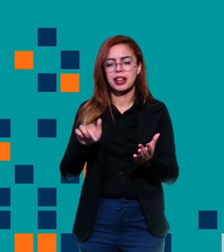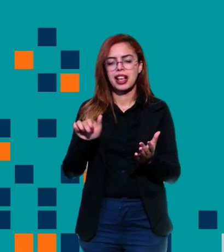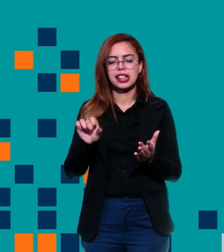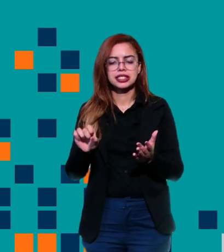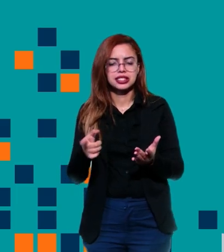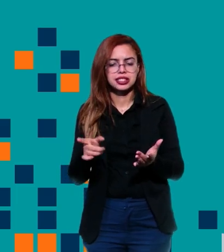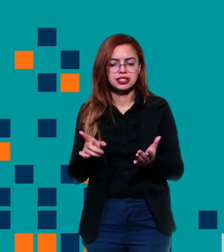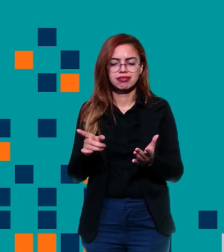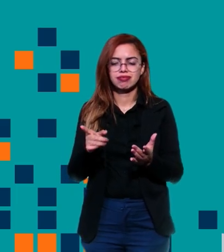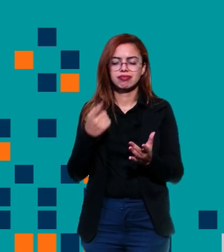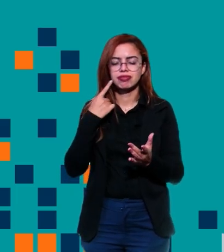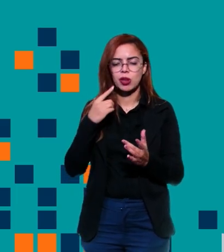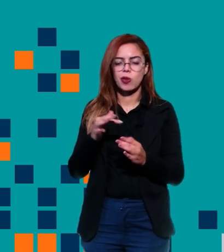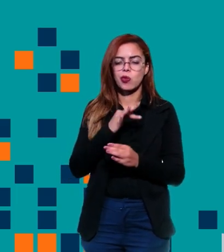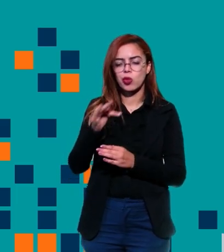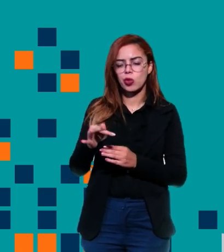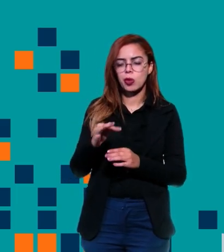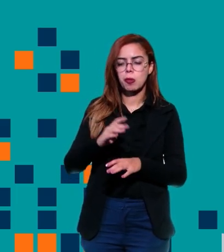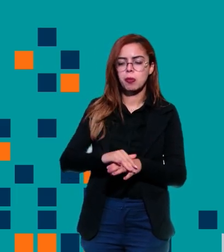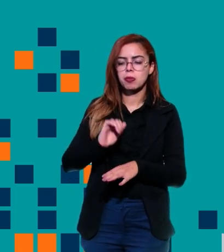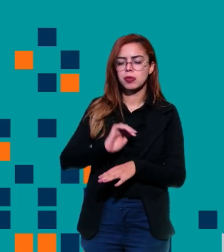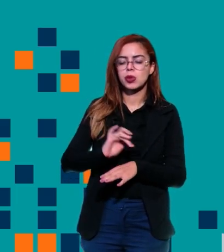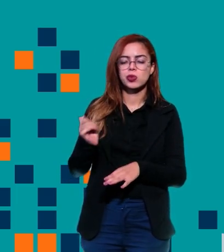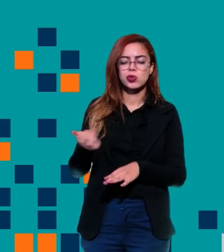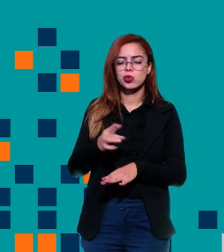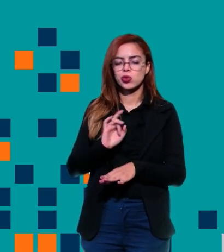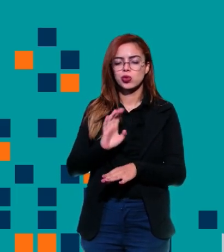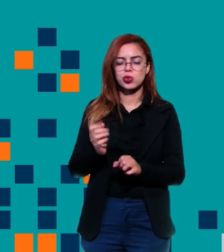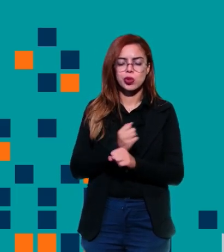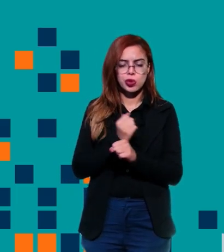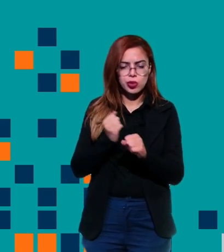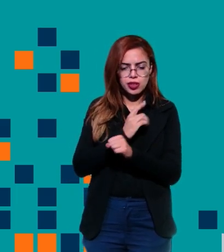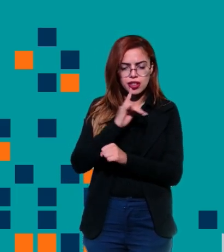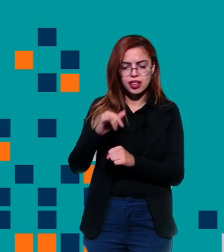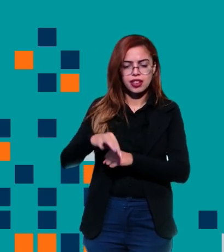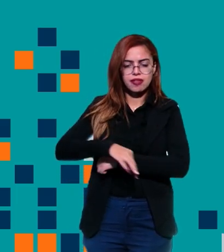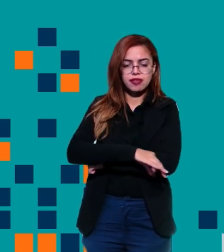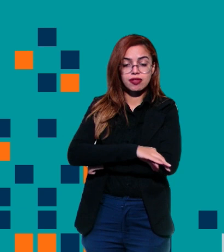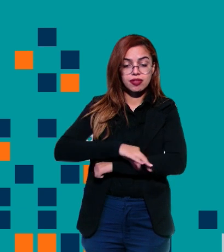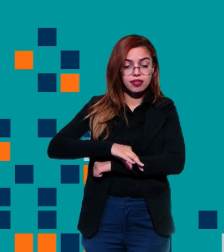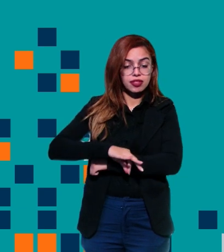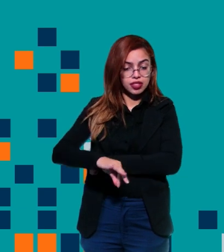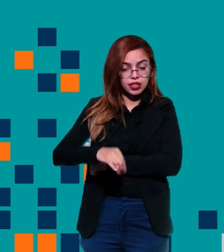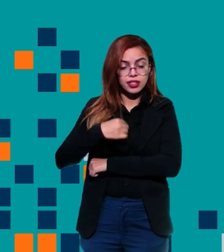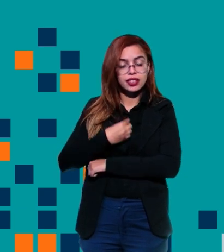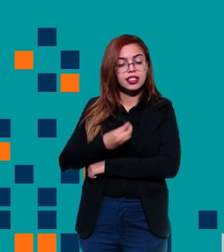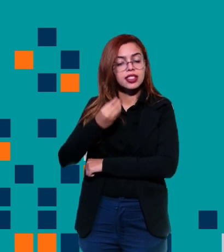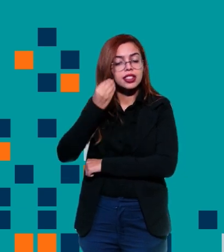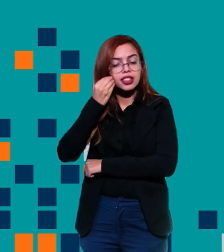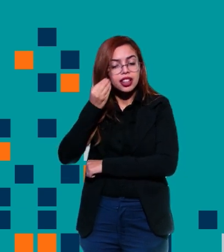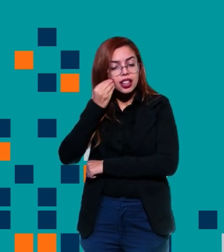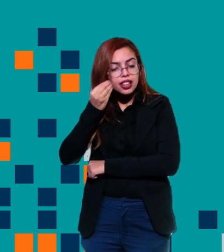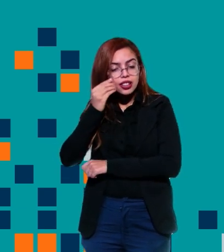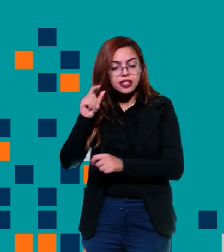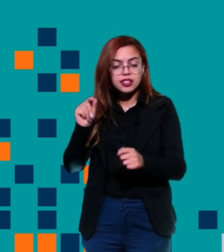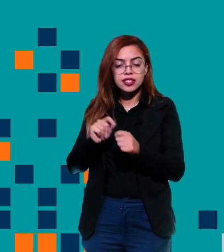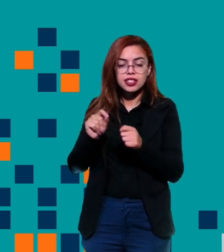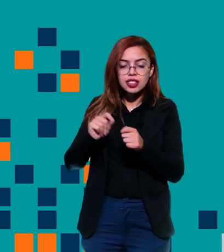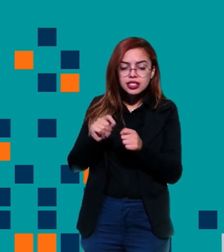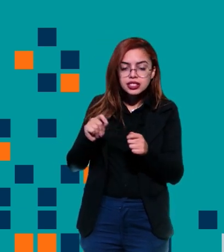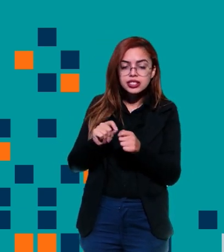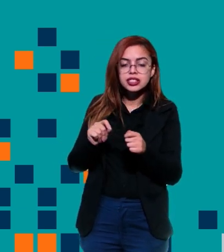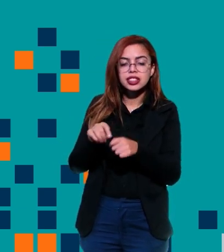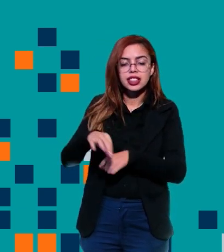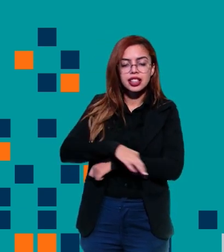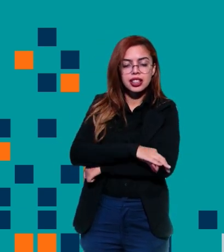as projeções que vão além da construção. É uma arquitetura que eu sinto, que eu tento fazer, a gente tenta fazer uma arquitetura brasileira